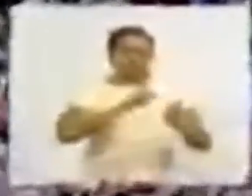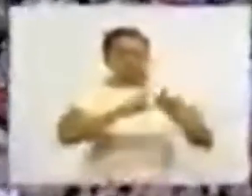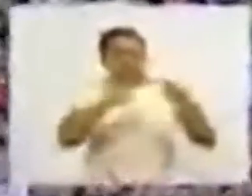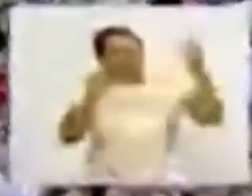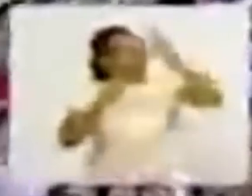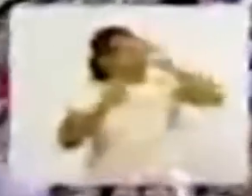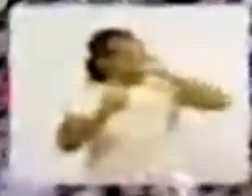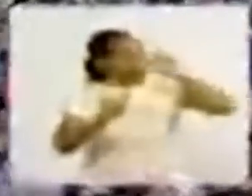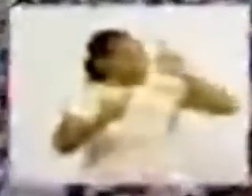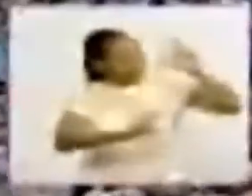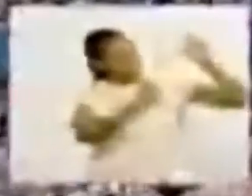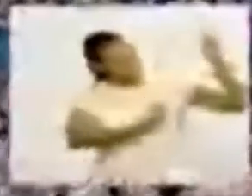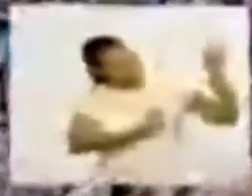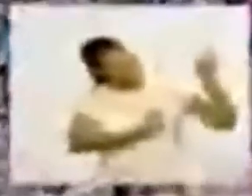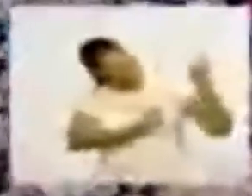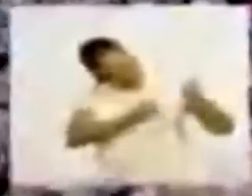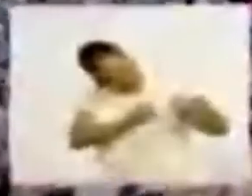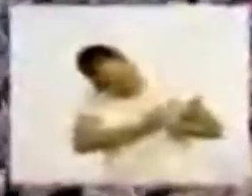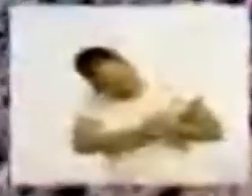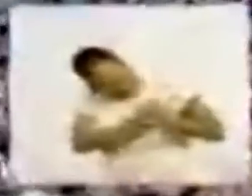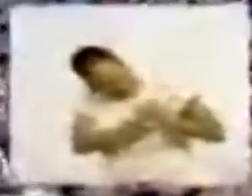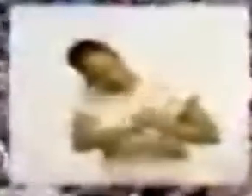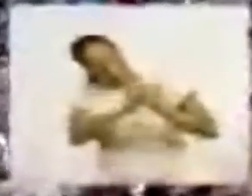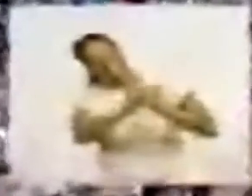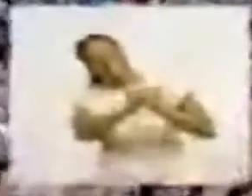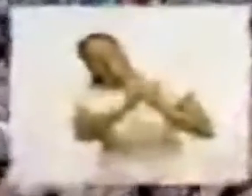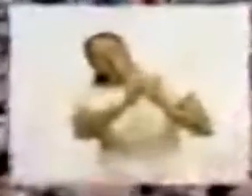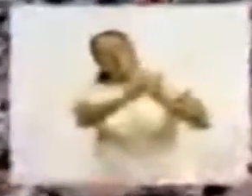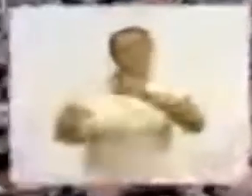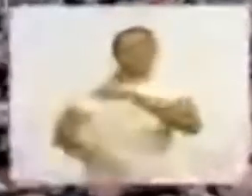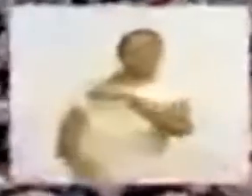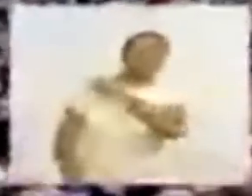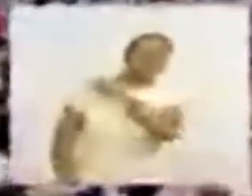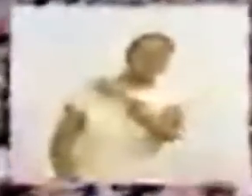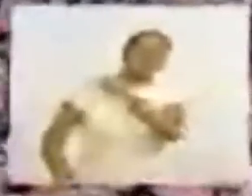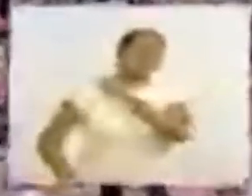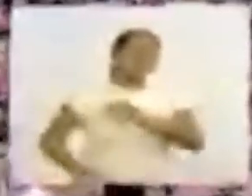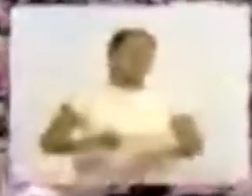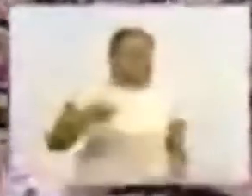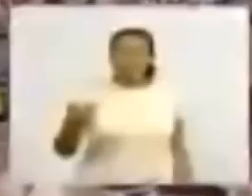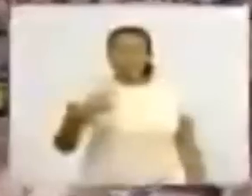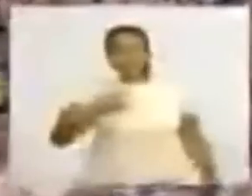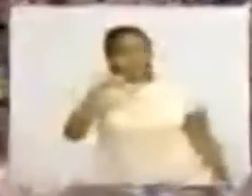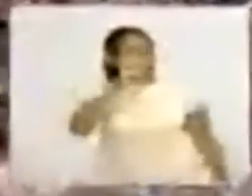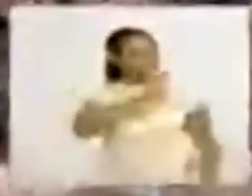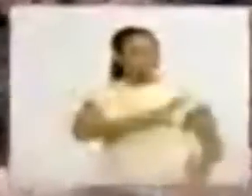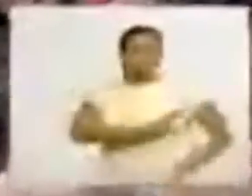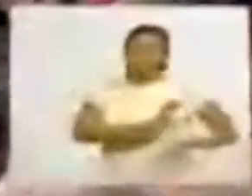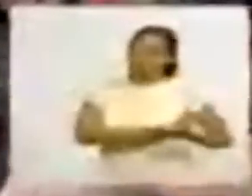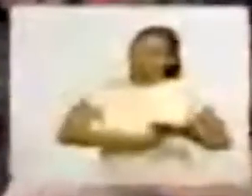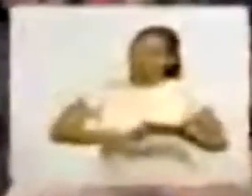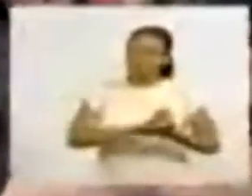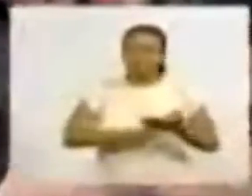podiam ver, tua mão segura me ajudou a andar. Quando eu não tinha mais amor